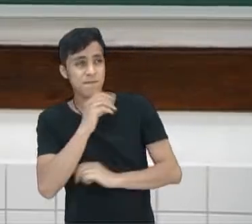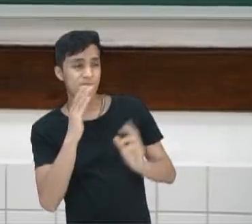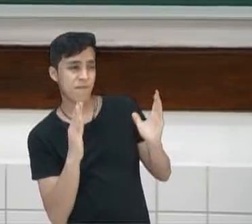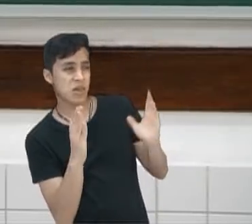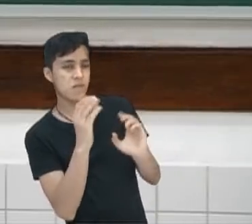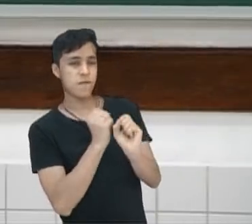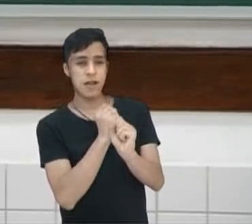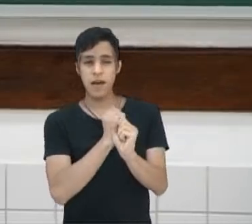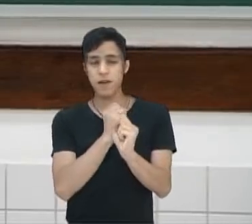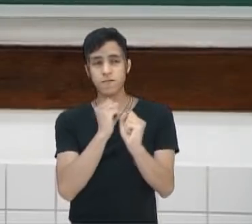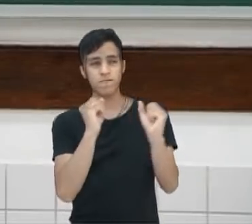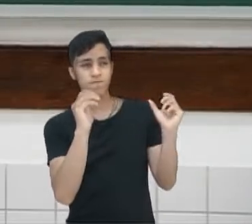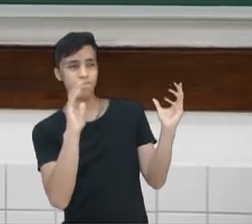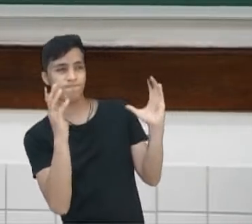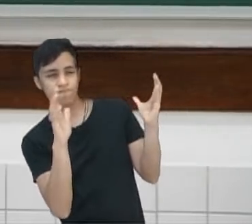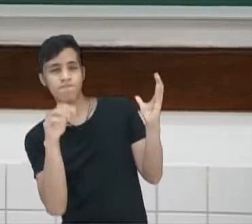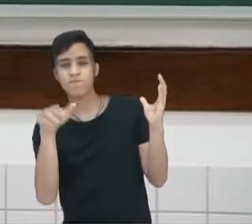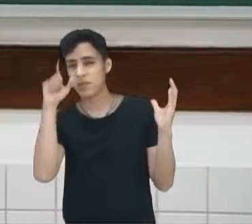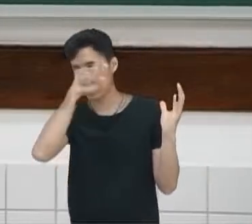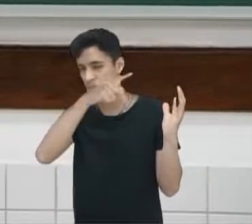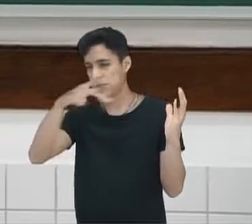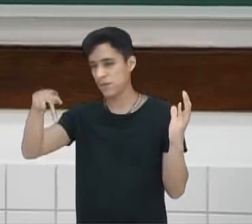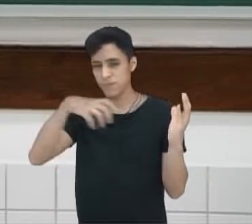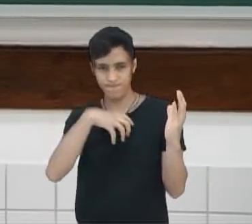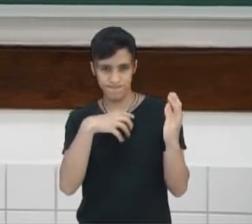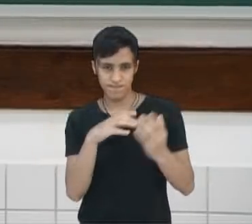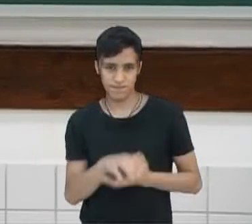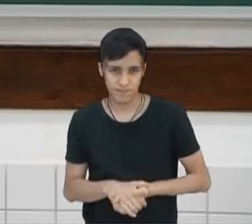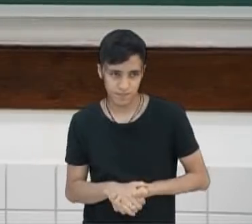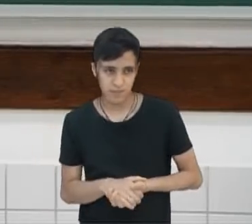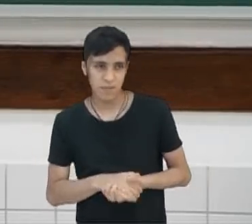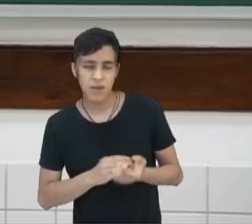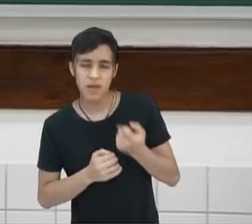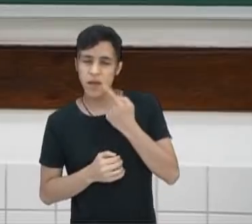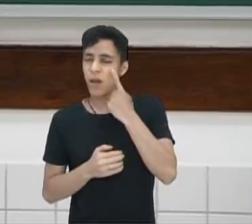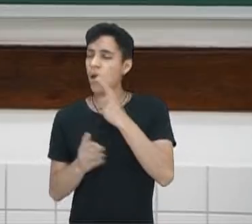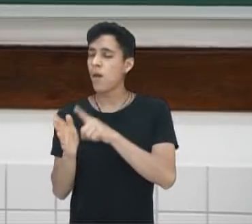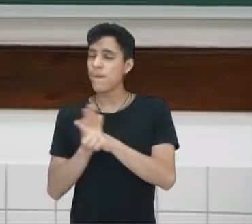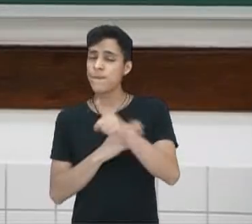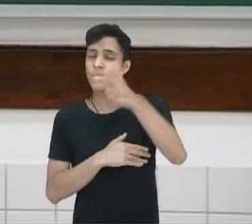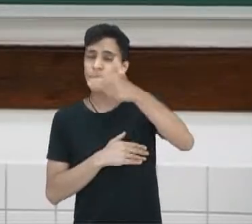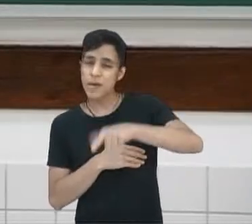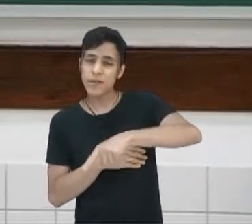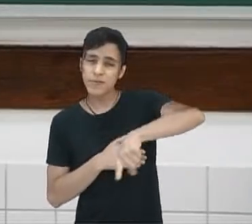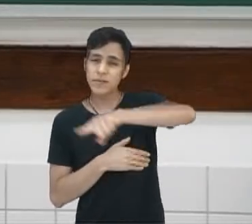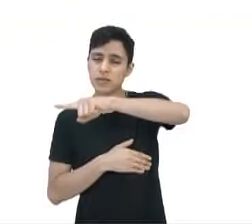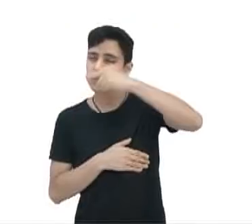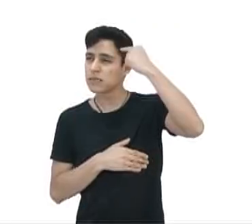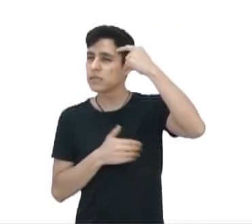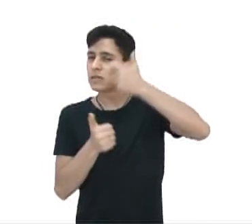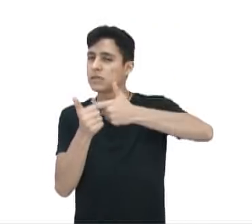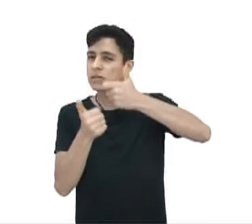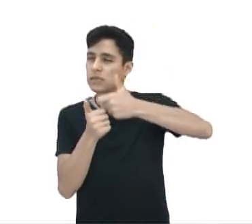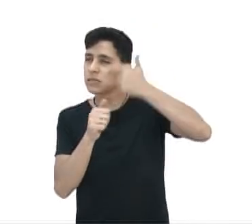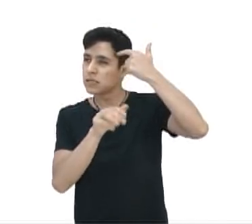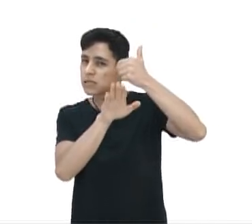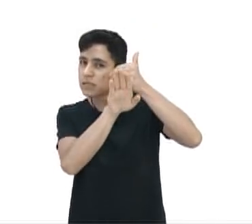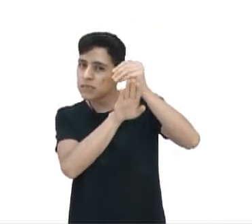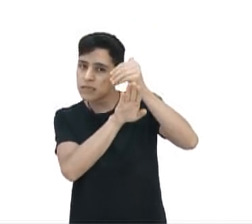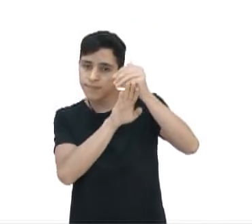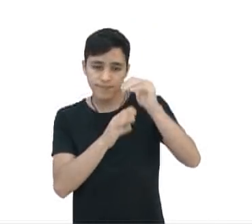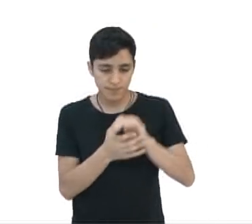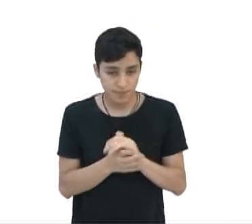ano. E mais uma questão para você praticar, pensar um pouquinho e responder aí. Para manter